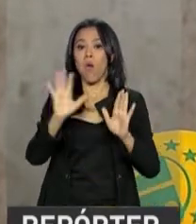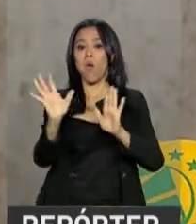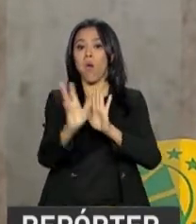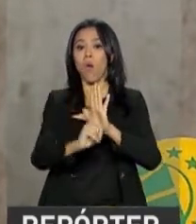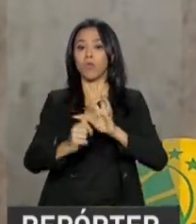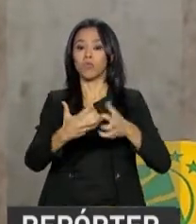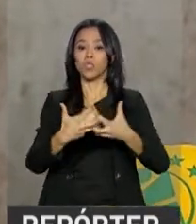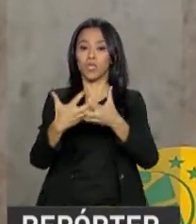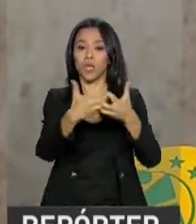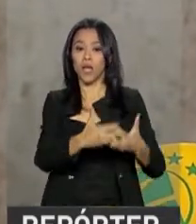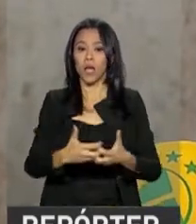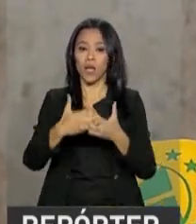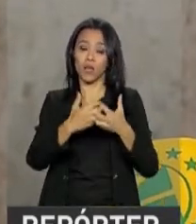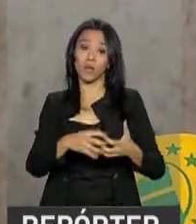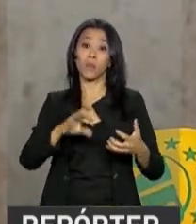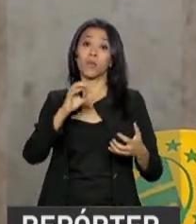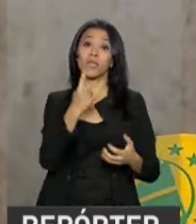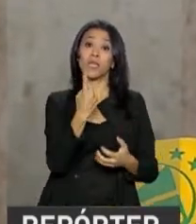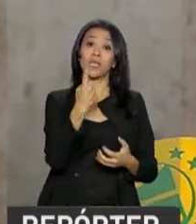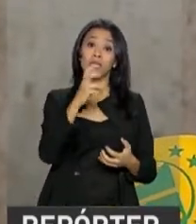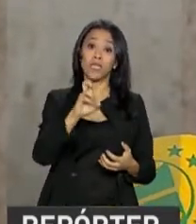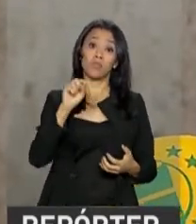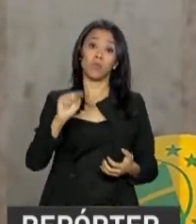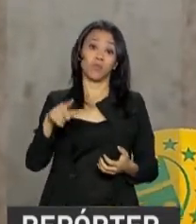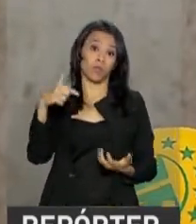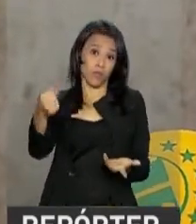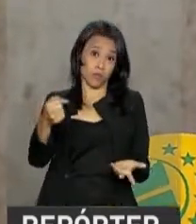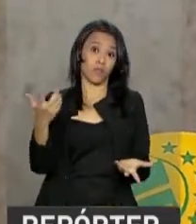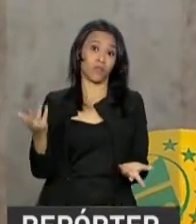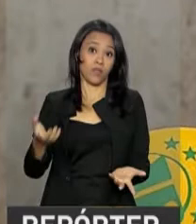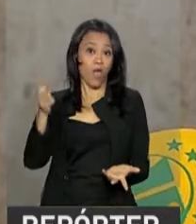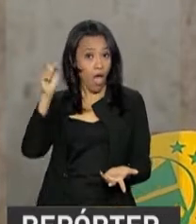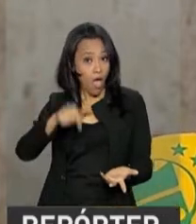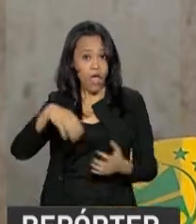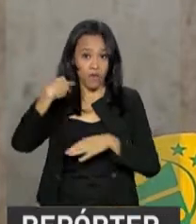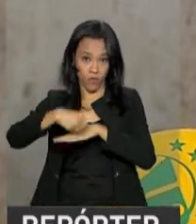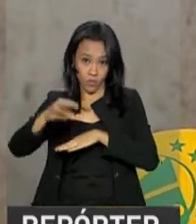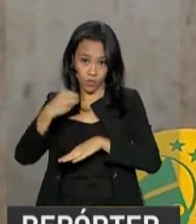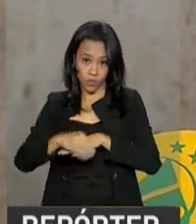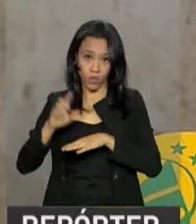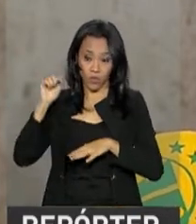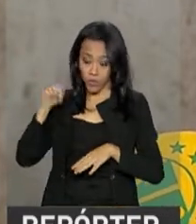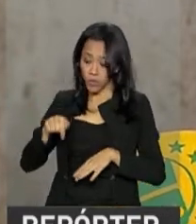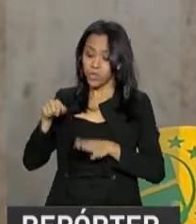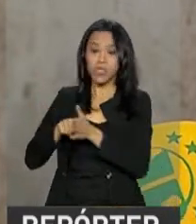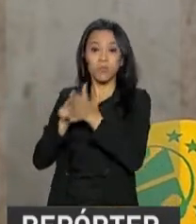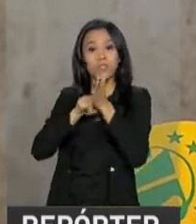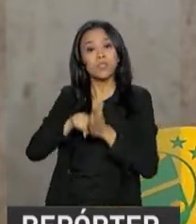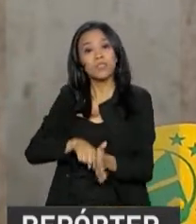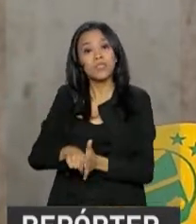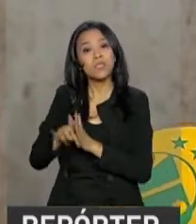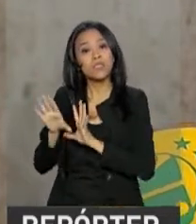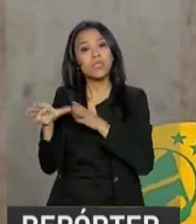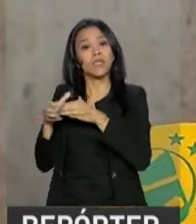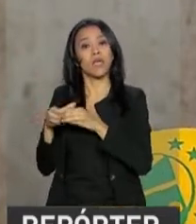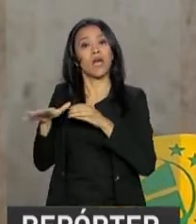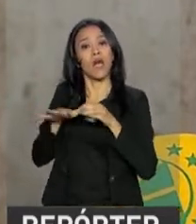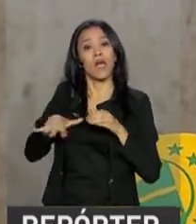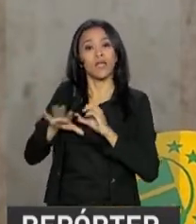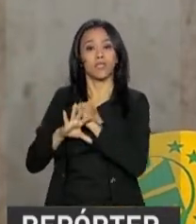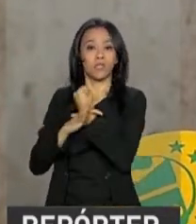carga de um mês para o outro de 15.7 tá isso são dados do instituto de segurança pública que é uma